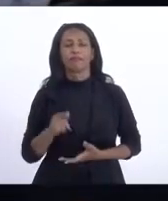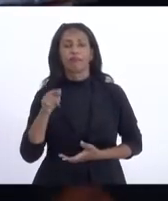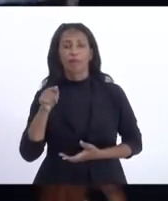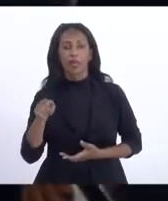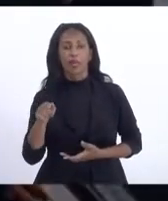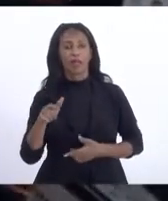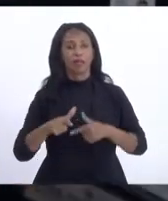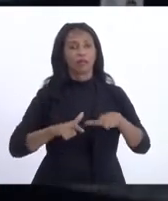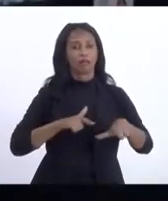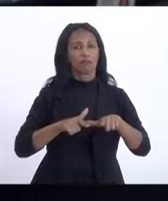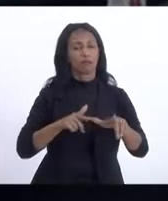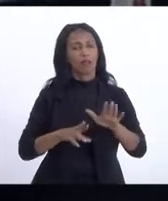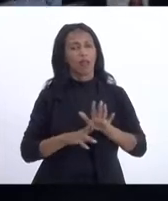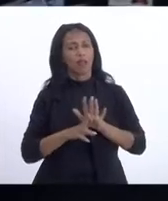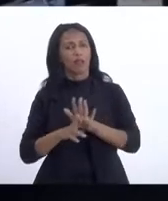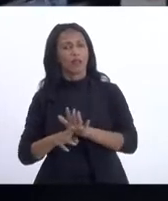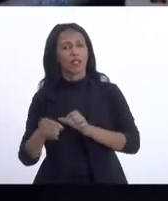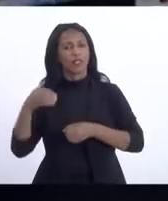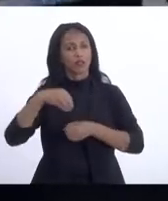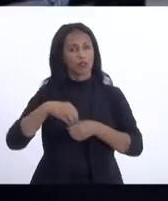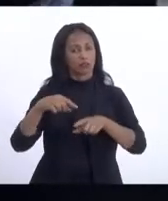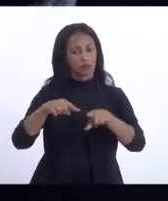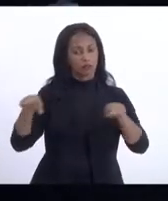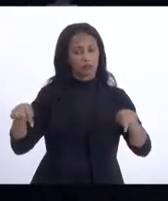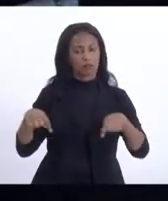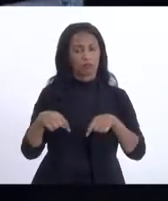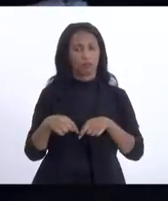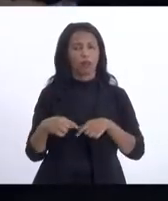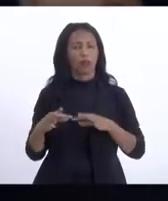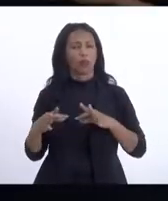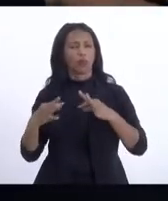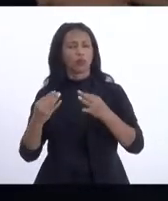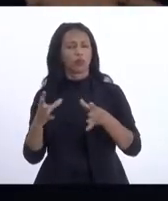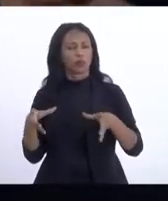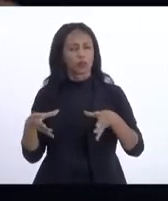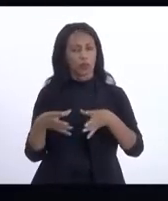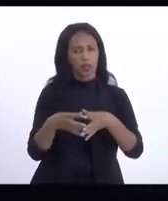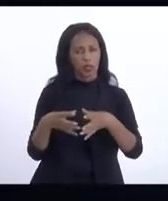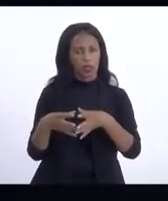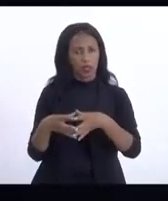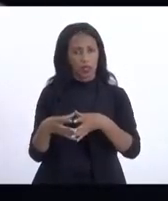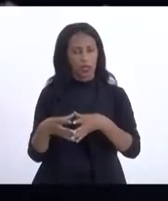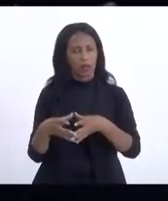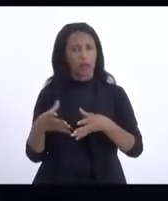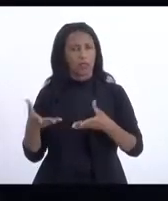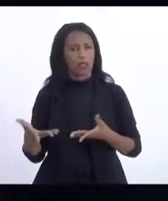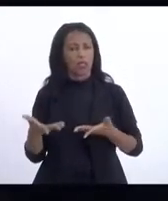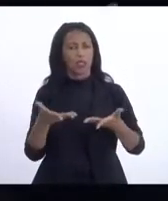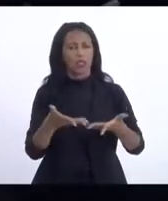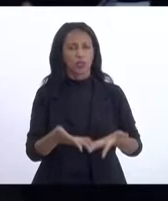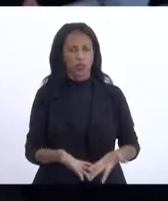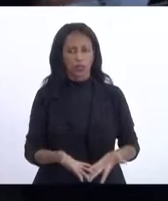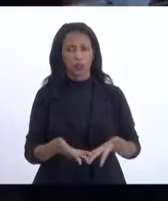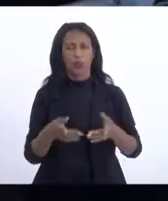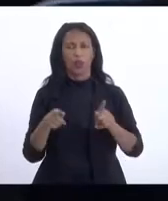congrega à frente, dentro do seu gabinete, com toda a sua equipe, e ele dispõe hoje